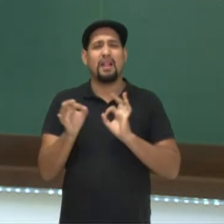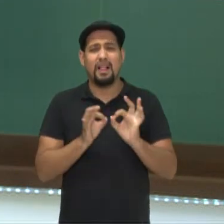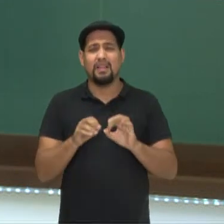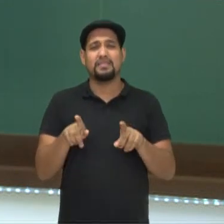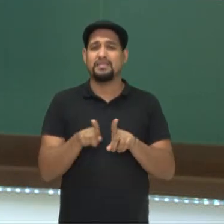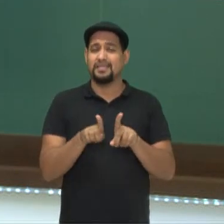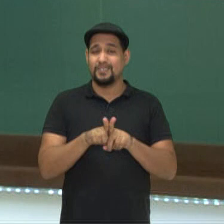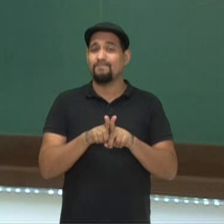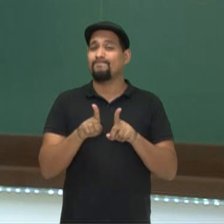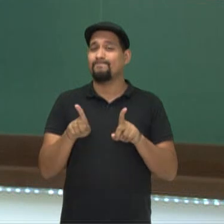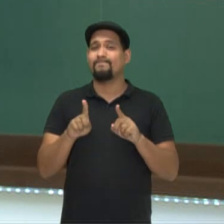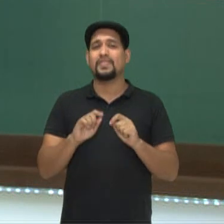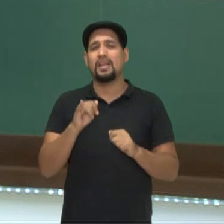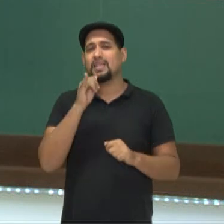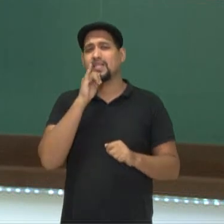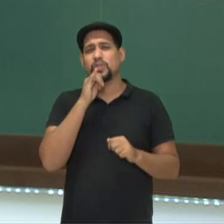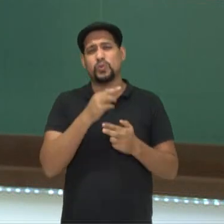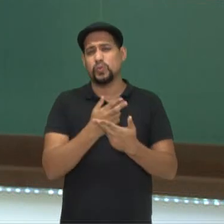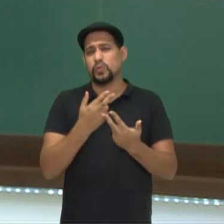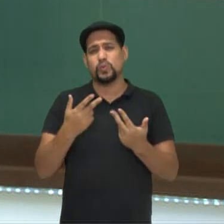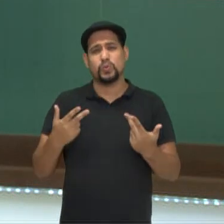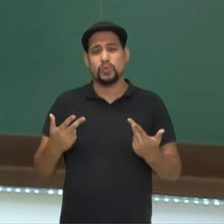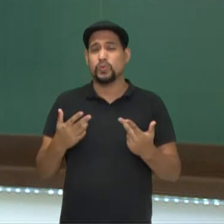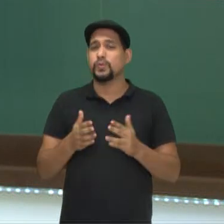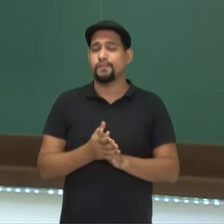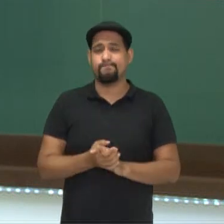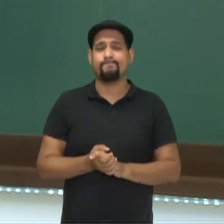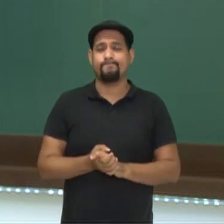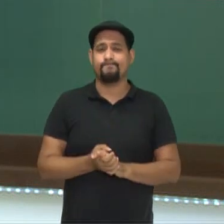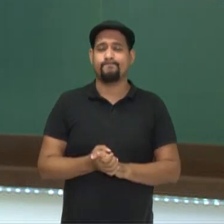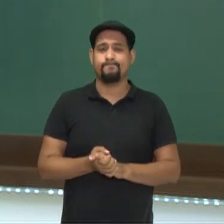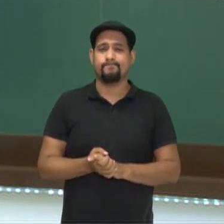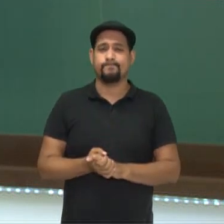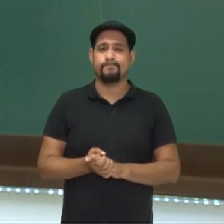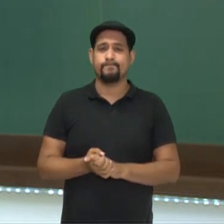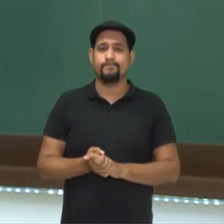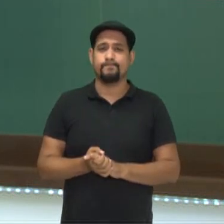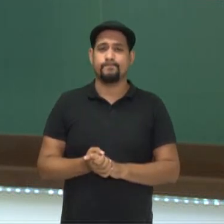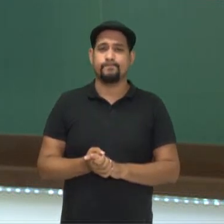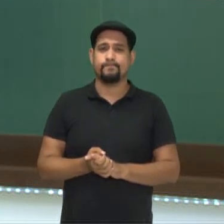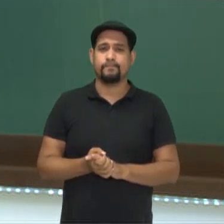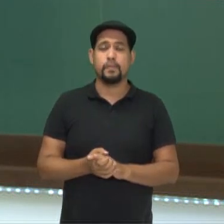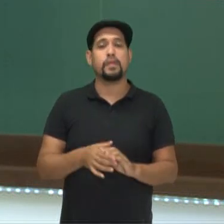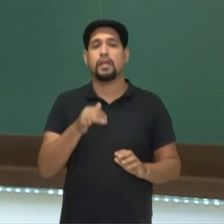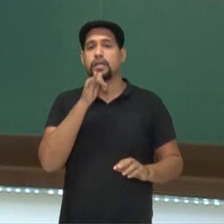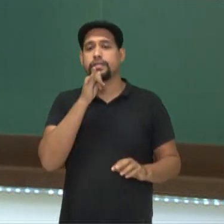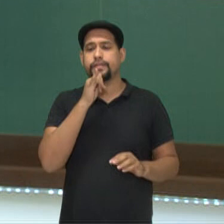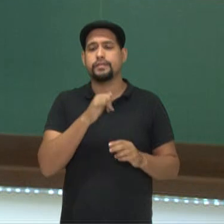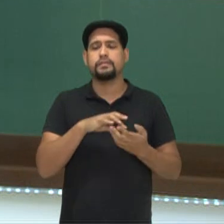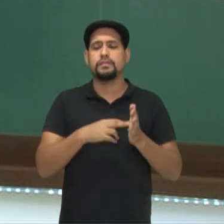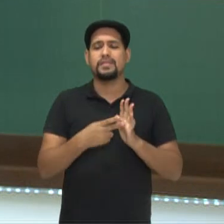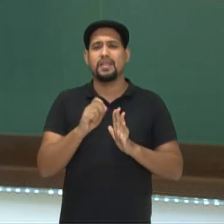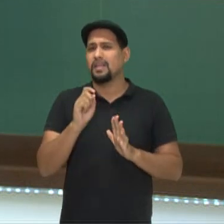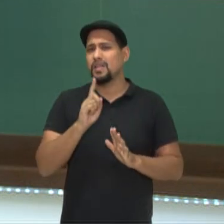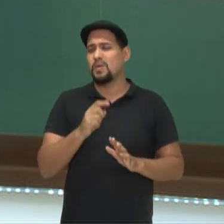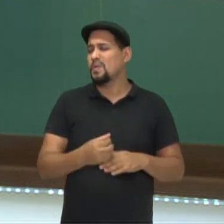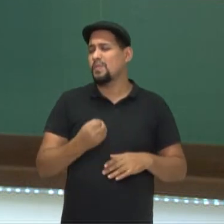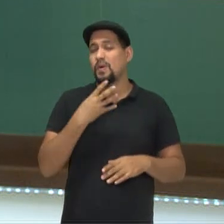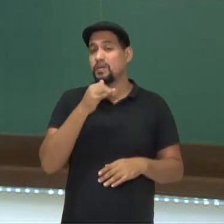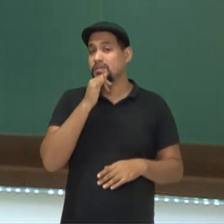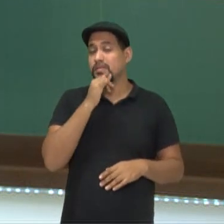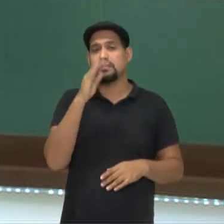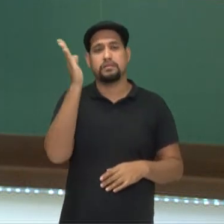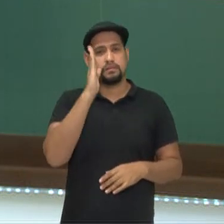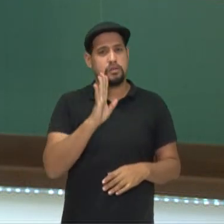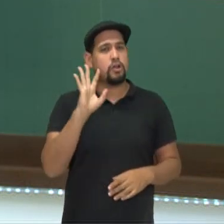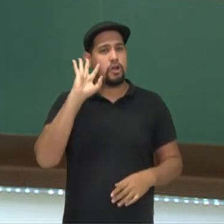fundamentalismo islâmico ali, enfim, de todo esse processo. Então, a migração forçada não é algo legal. Para o Brasil